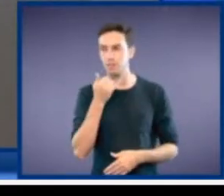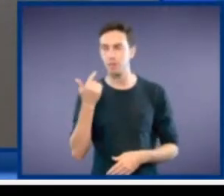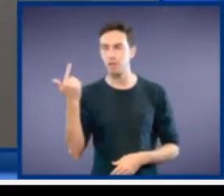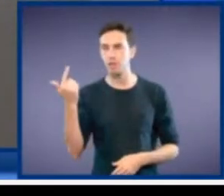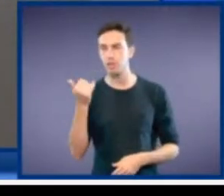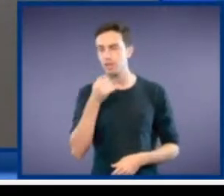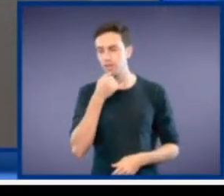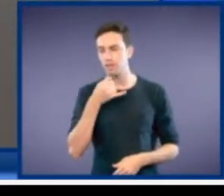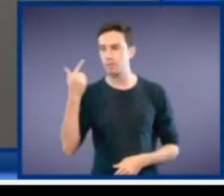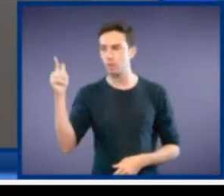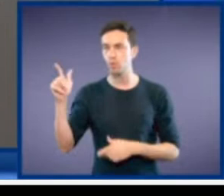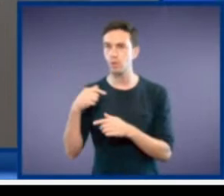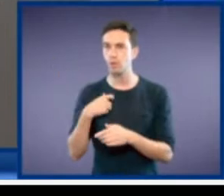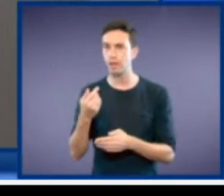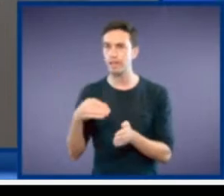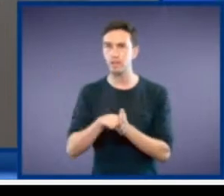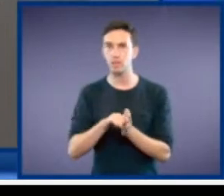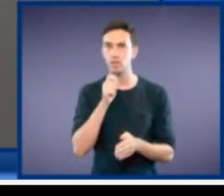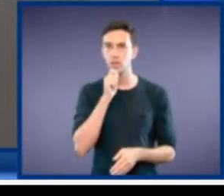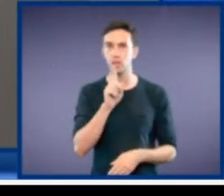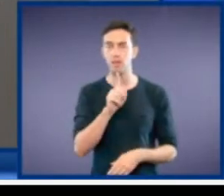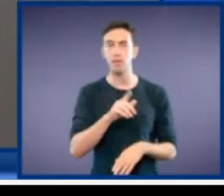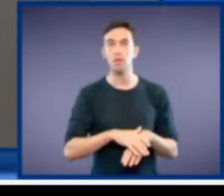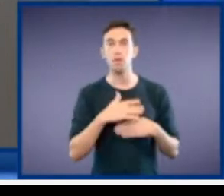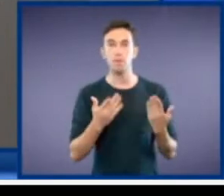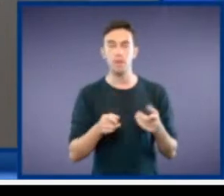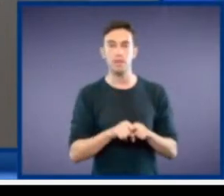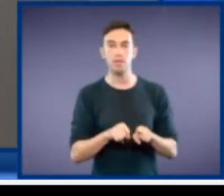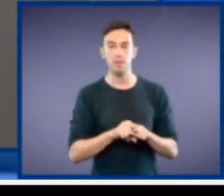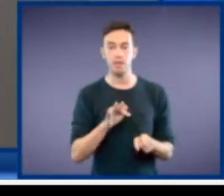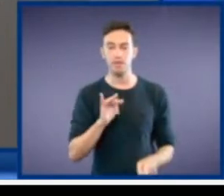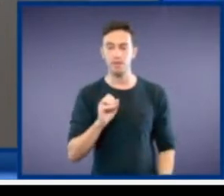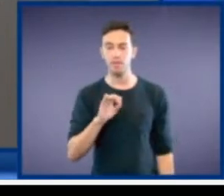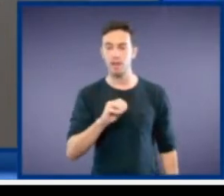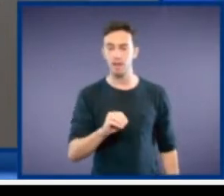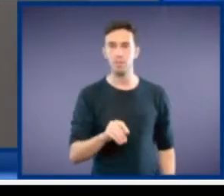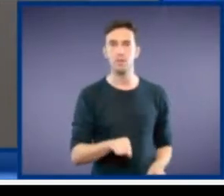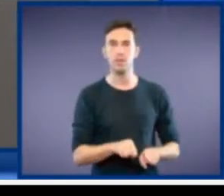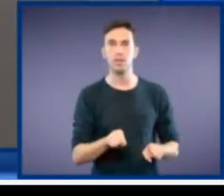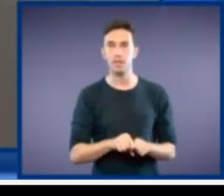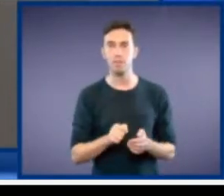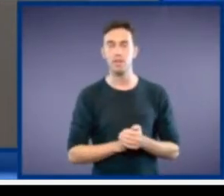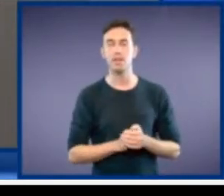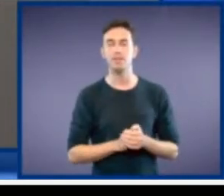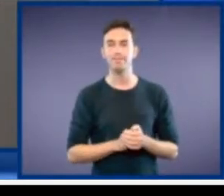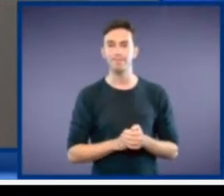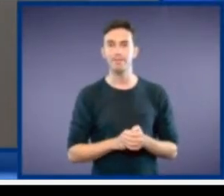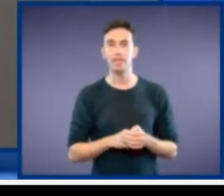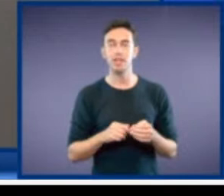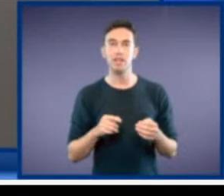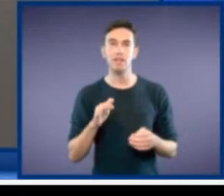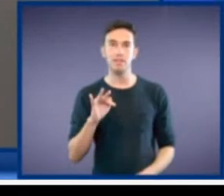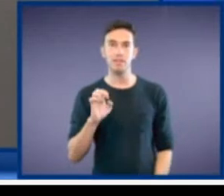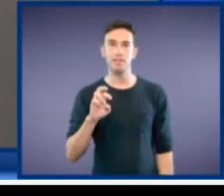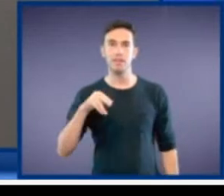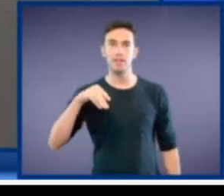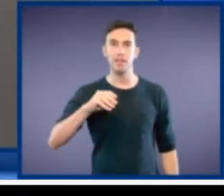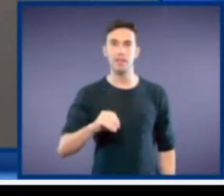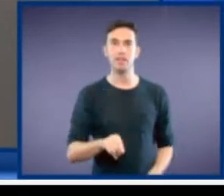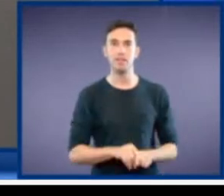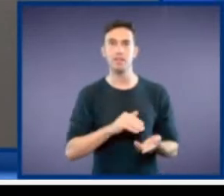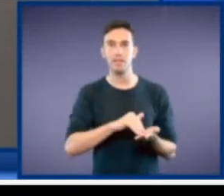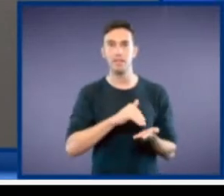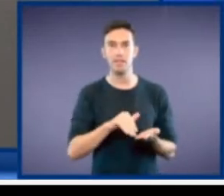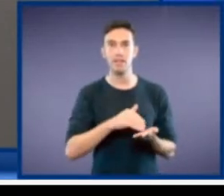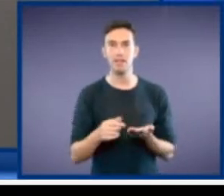ainda. Fábio Abraão, diretor de Concessões e Privatizações do BNDES. Bem-vindo, Fábio. Fernando Diniz, secretário de Parcerias